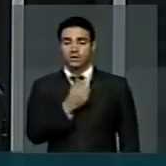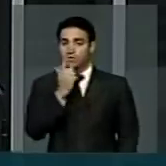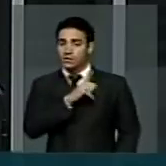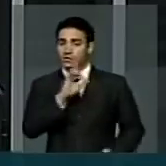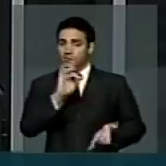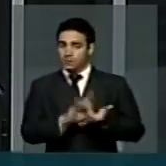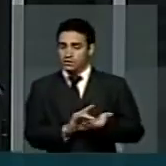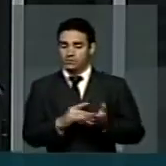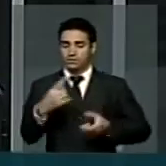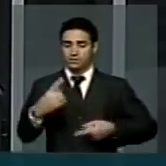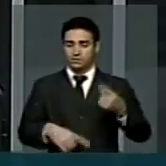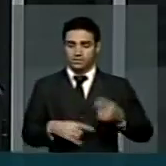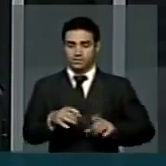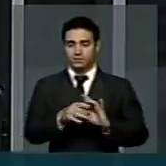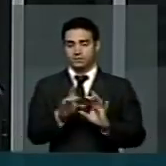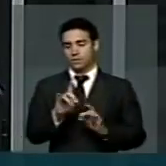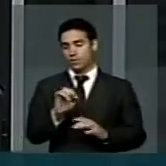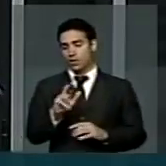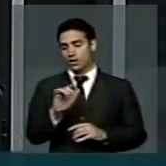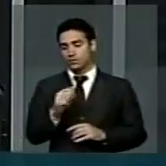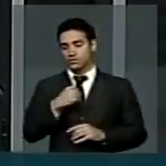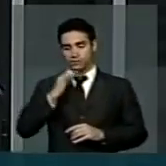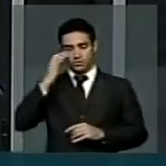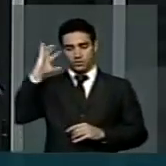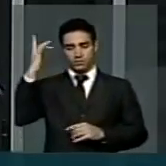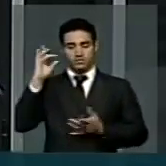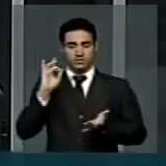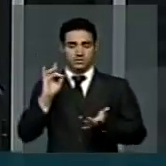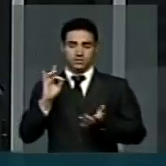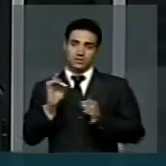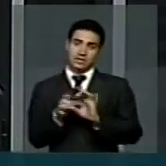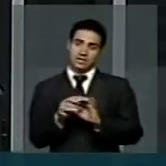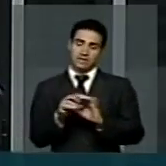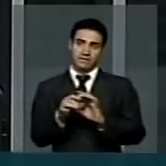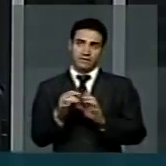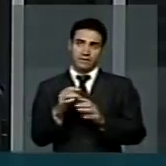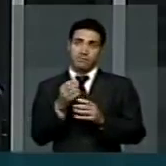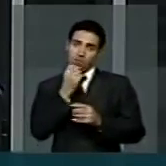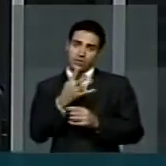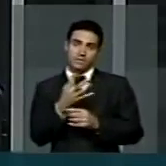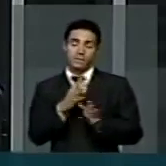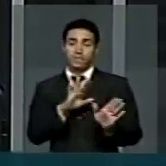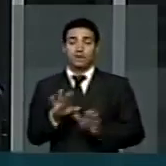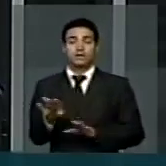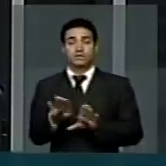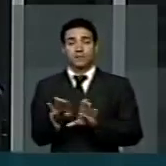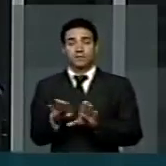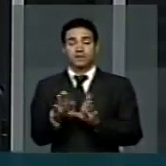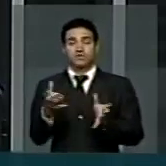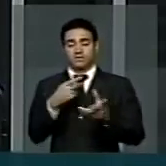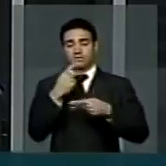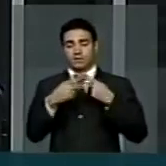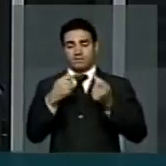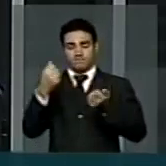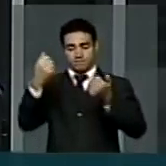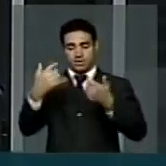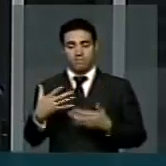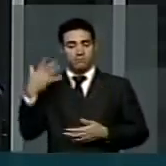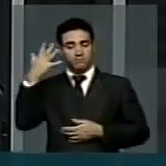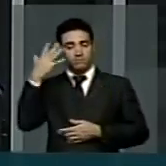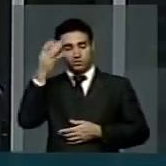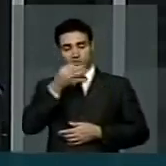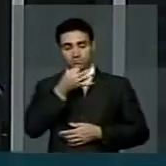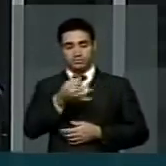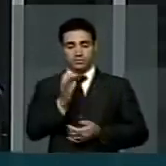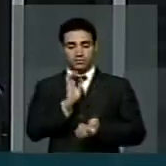debate democrático e uma solução republicana. Mas eu quero destacar em meu pronunciamento o